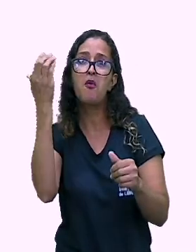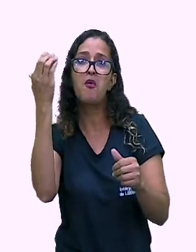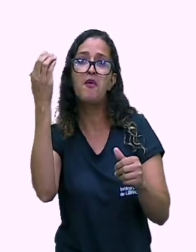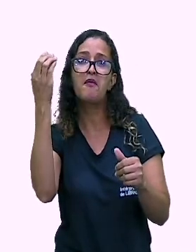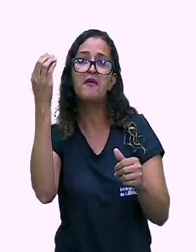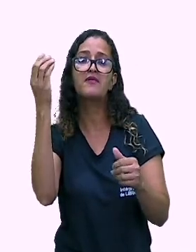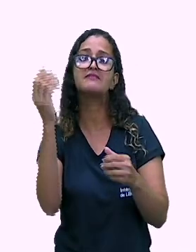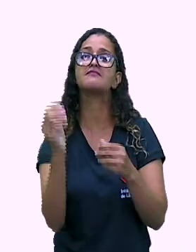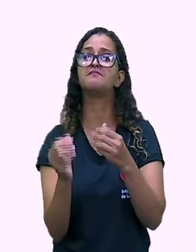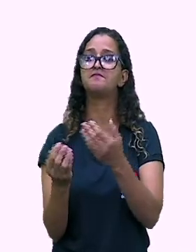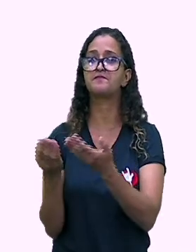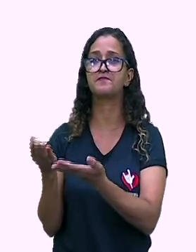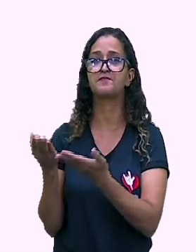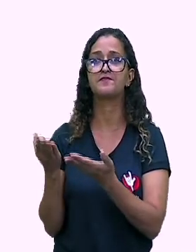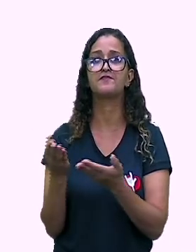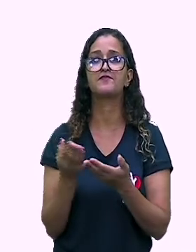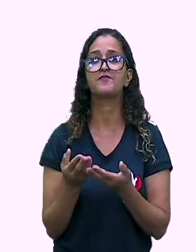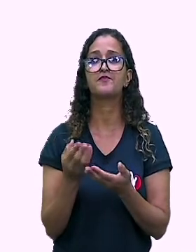ele acontece.